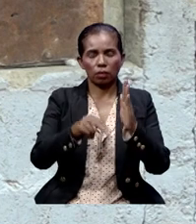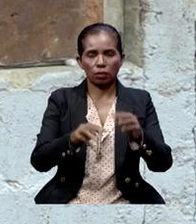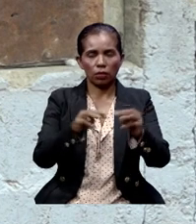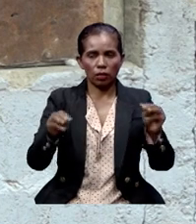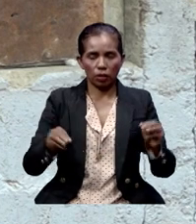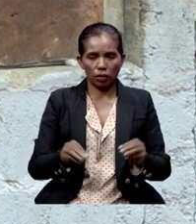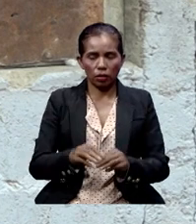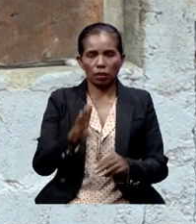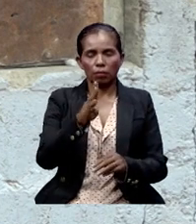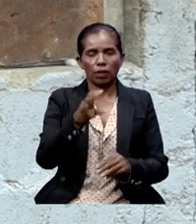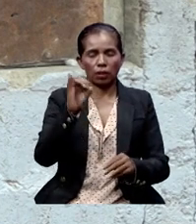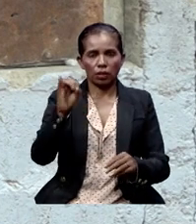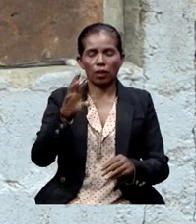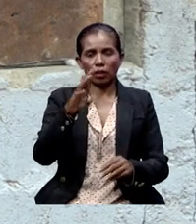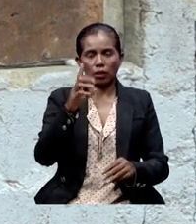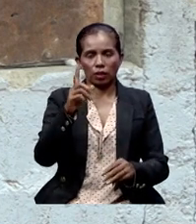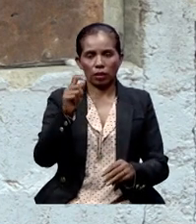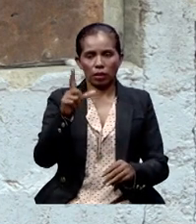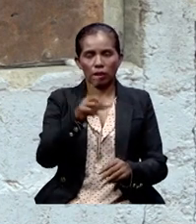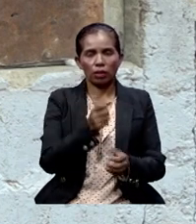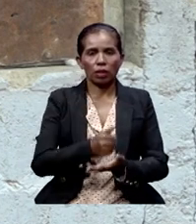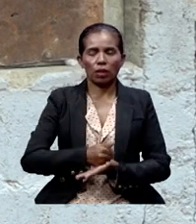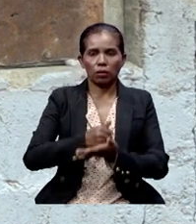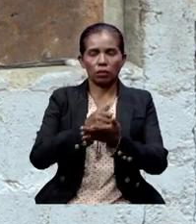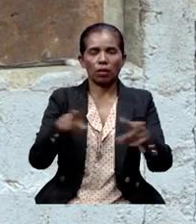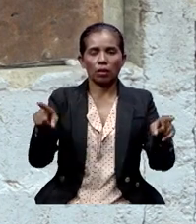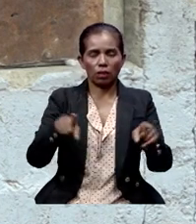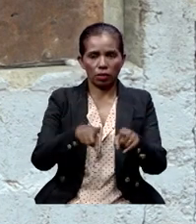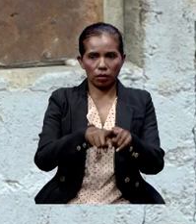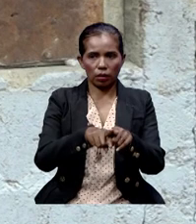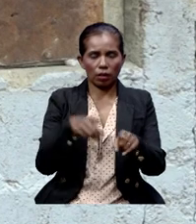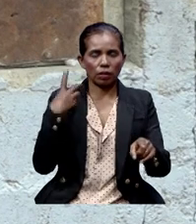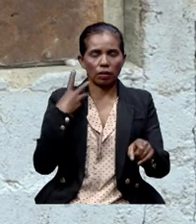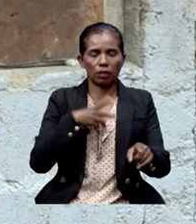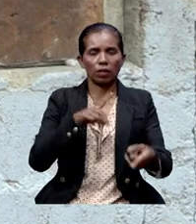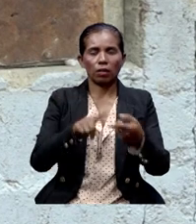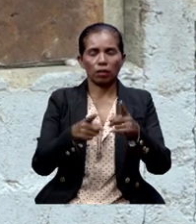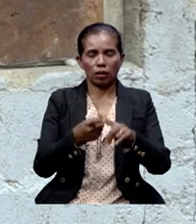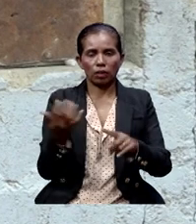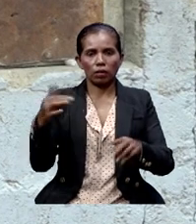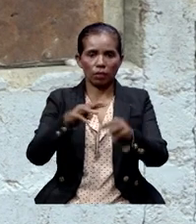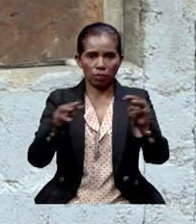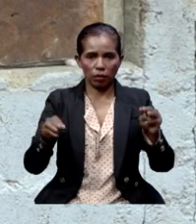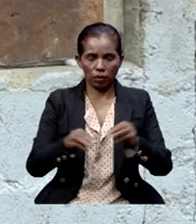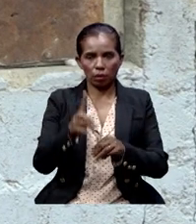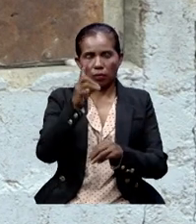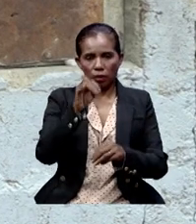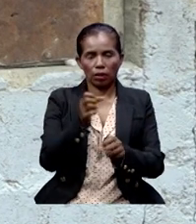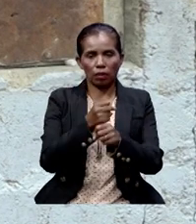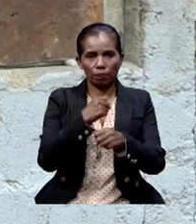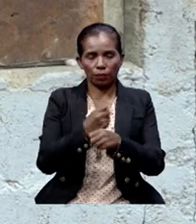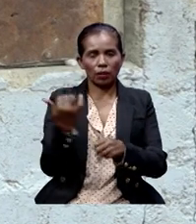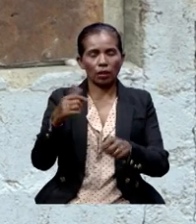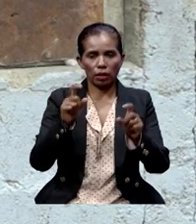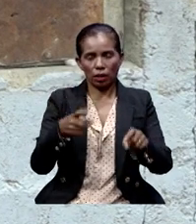eleitoral no BINE no RTL ato halo atendimento hanesan itenia maluk sira iha município dili halo ne sira teng